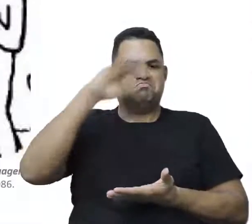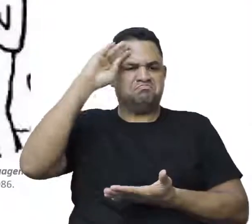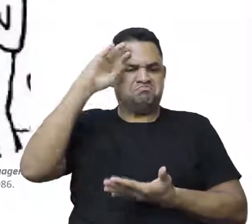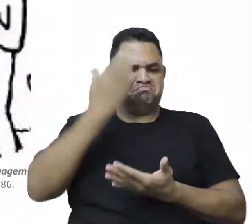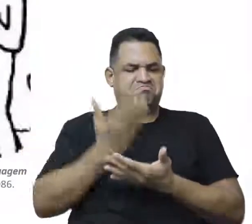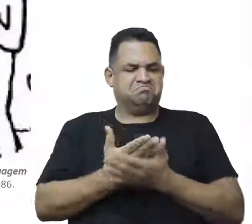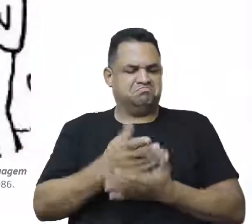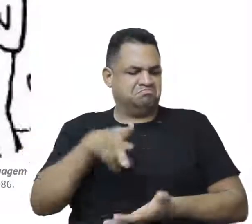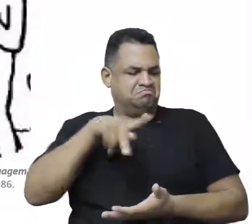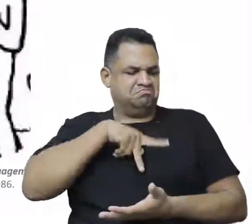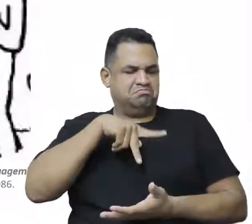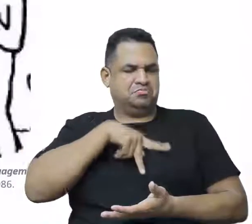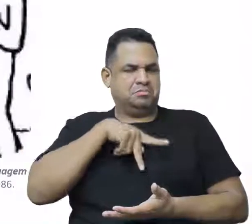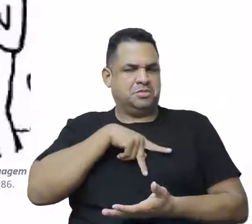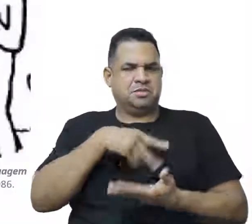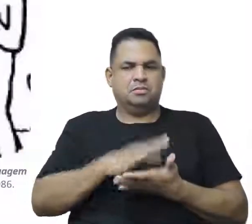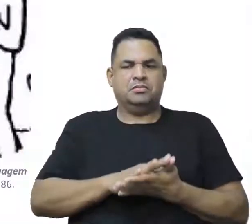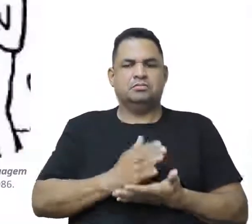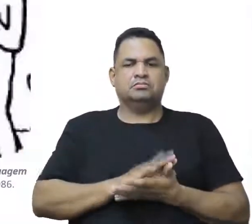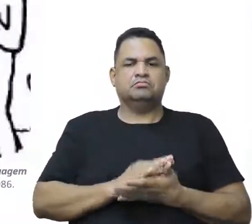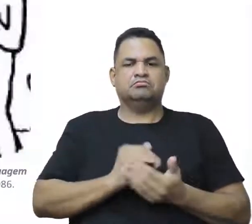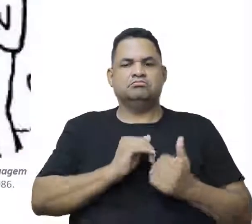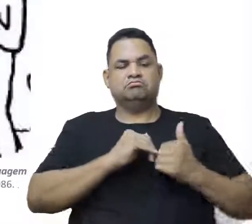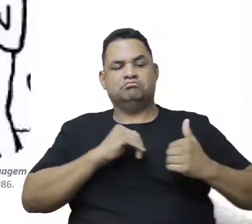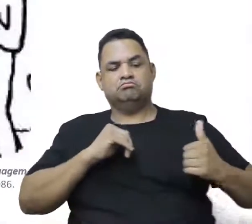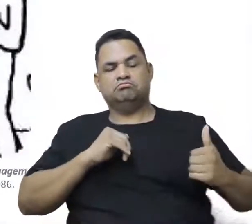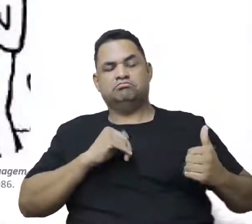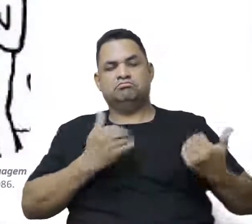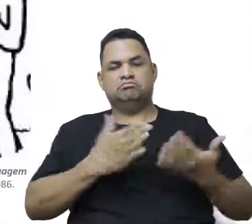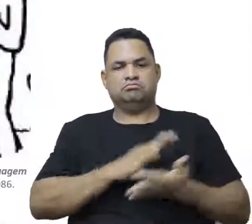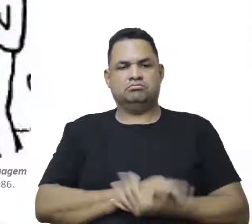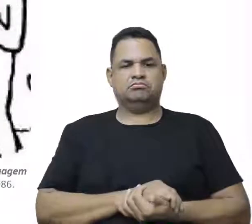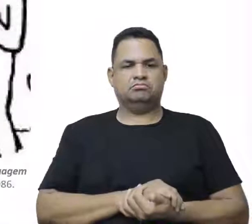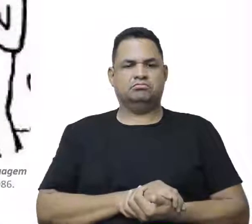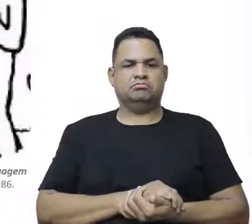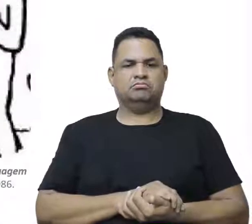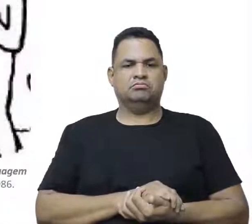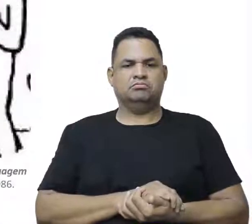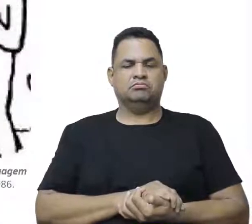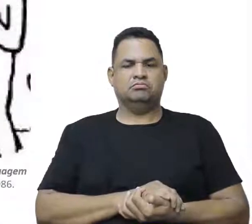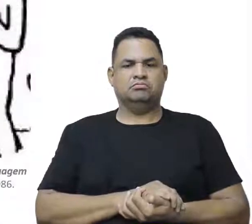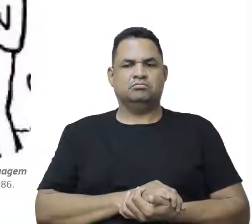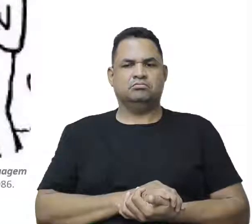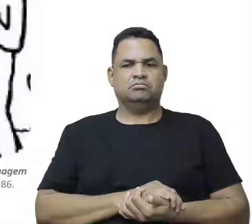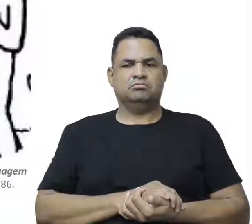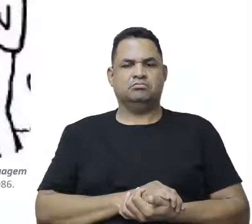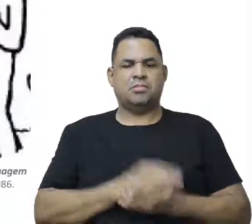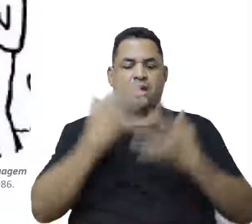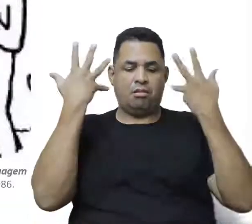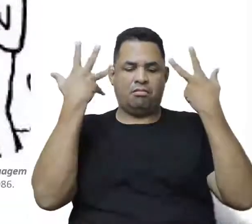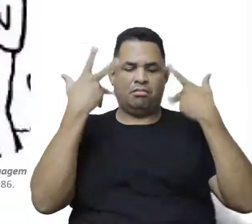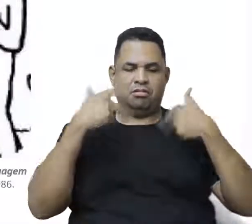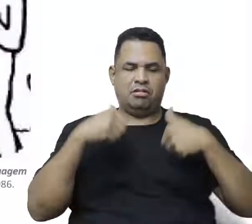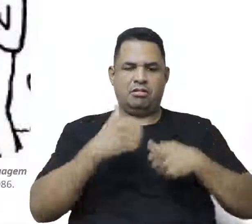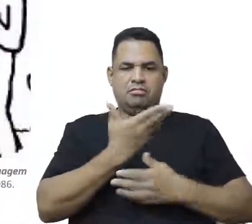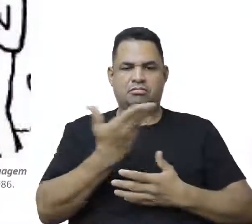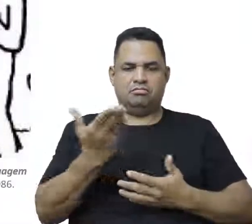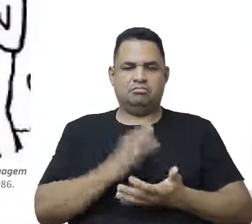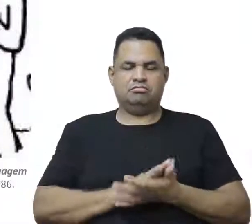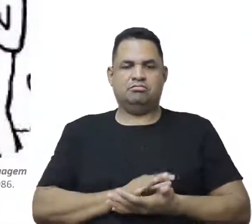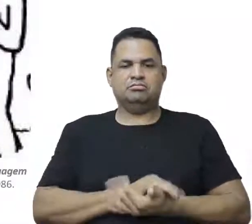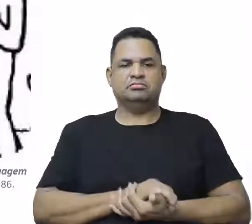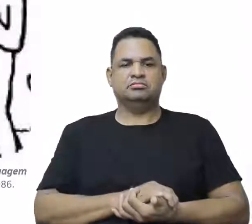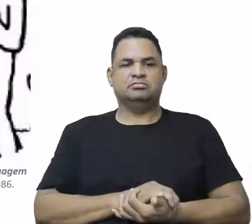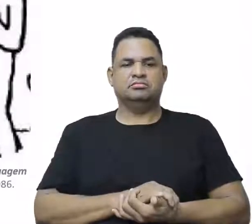si próprio, né? Existe aí um afastamento de leve, né? Esse daqui, o leão, deve estar dominando a vida dela